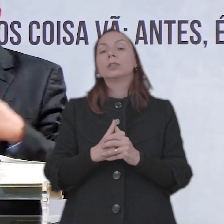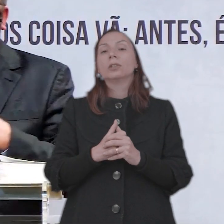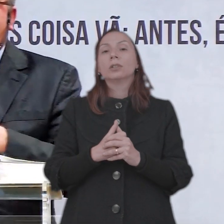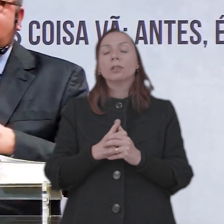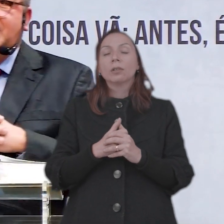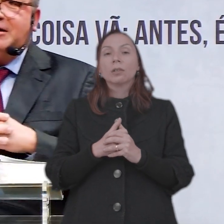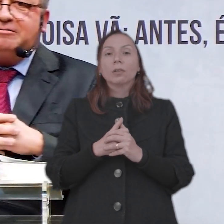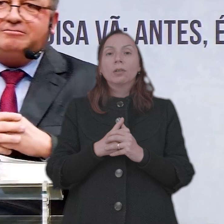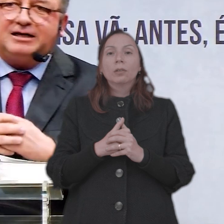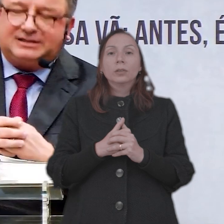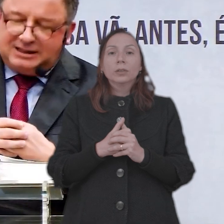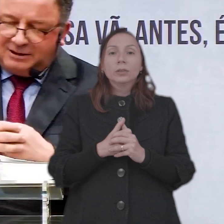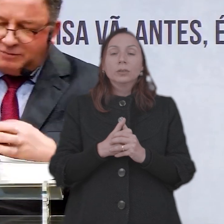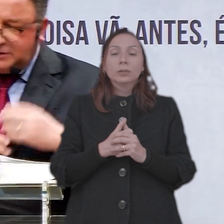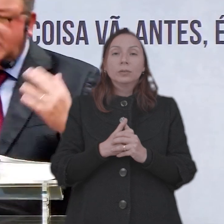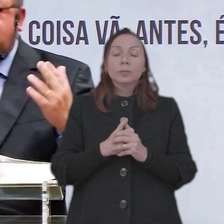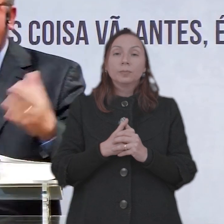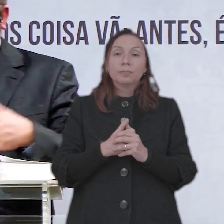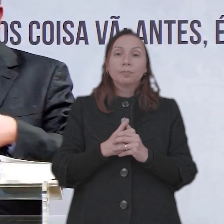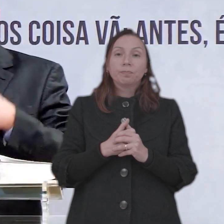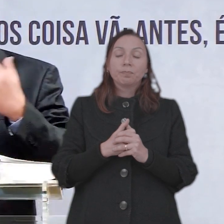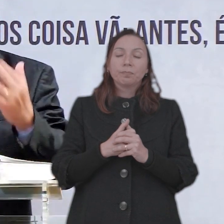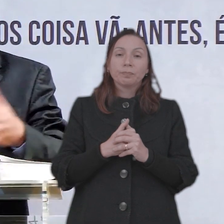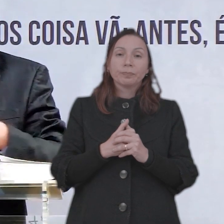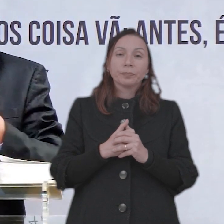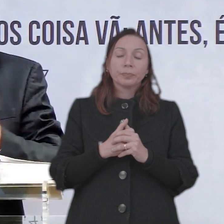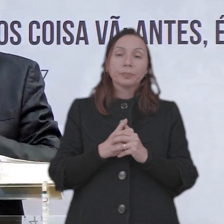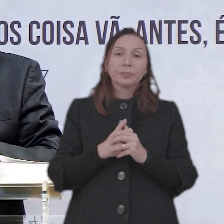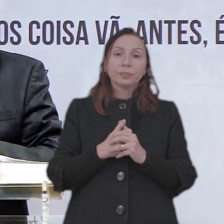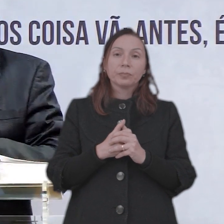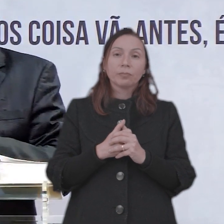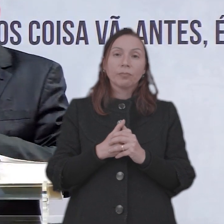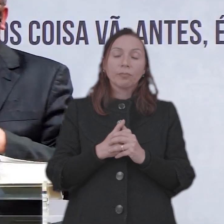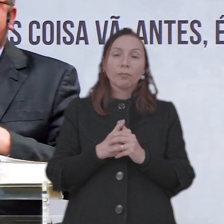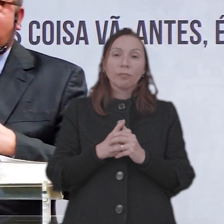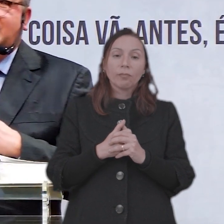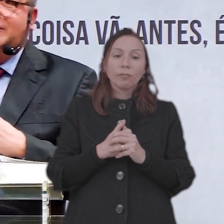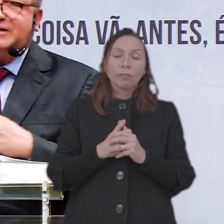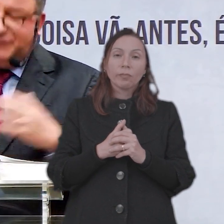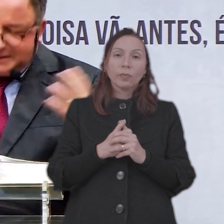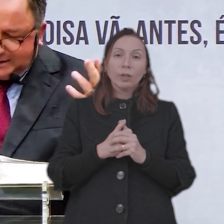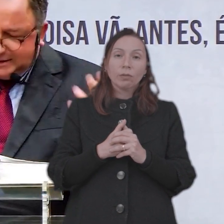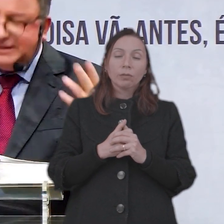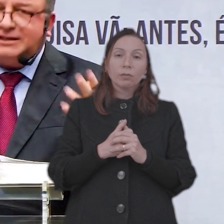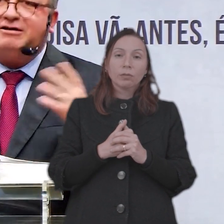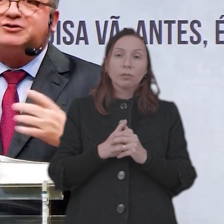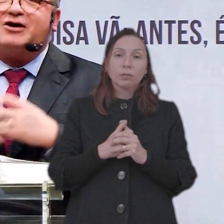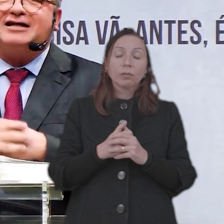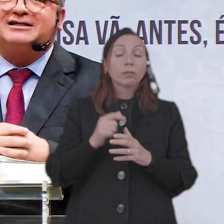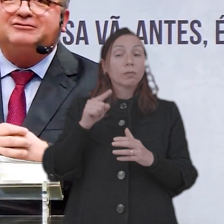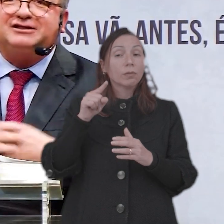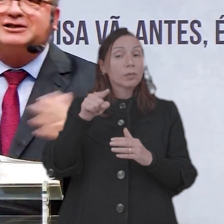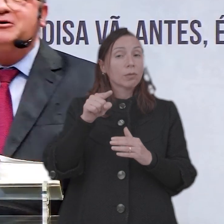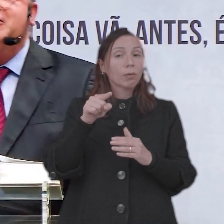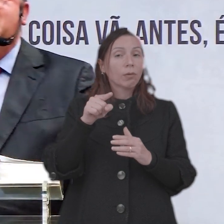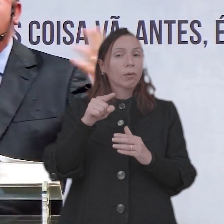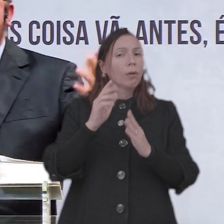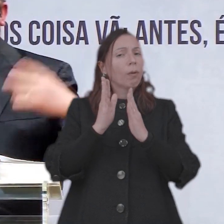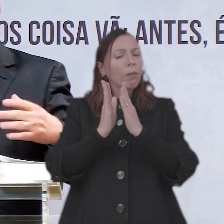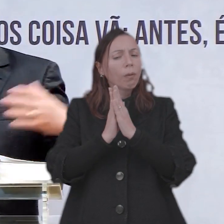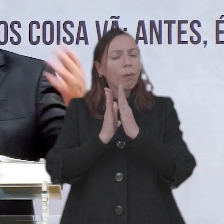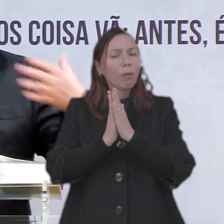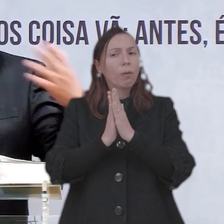hino, mas que enquanto nós estivermos cantando esse hino, você fizesse desse hino a sua oração, diz: